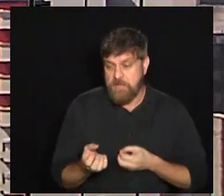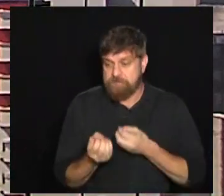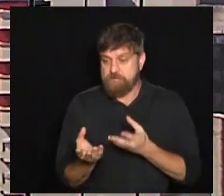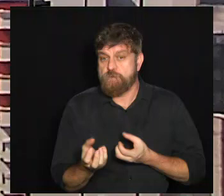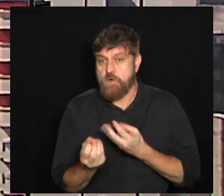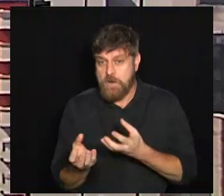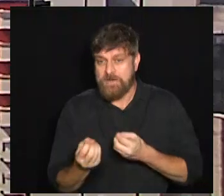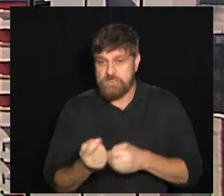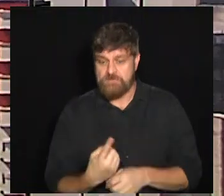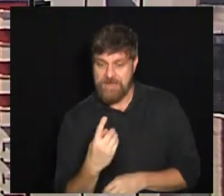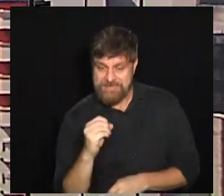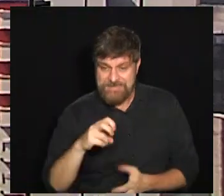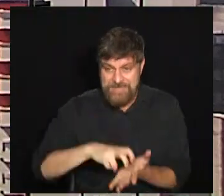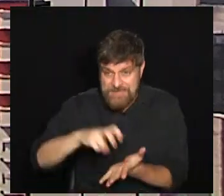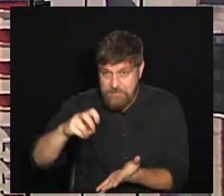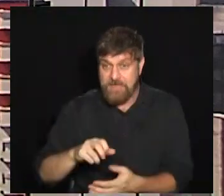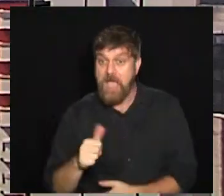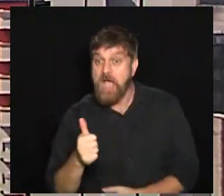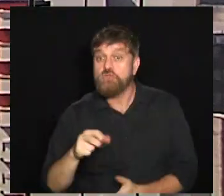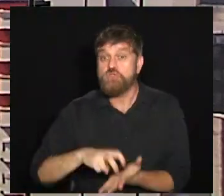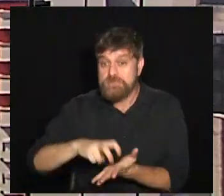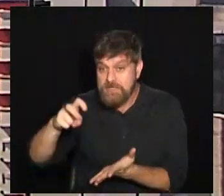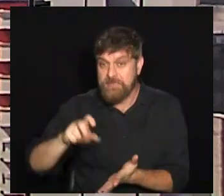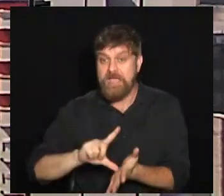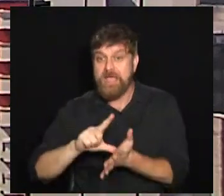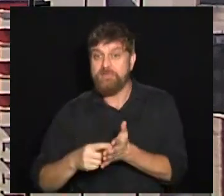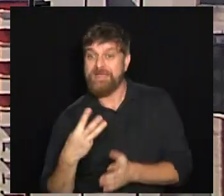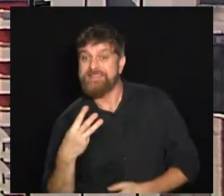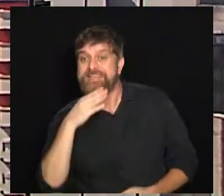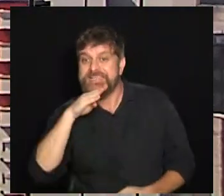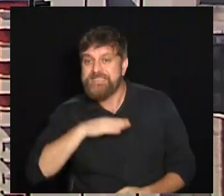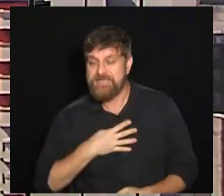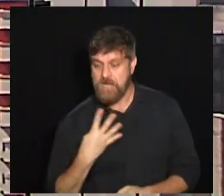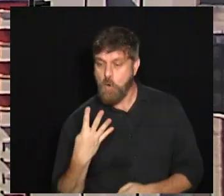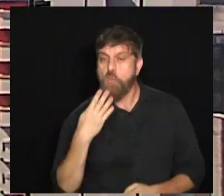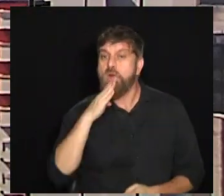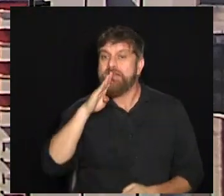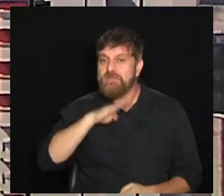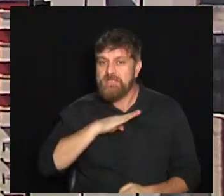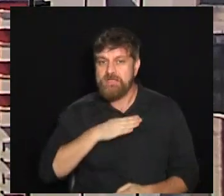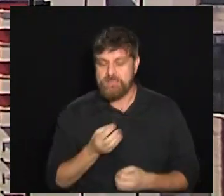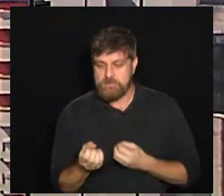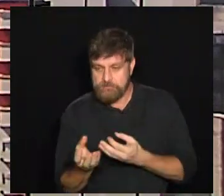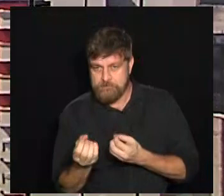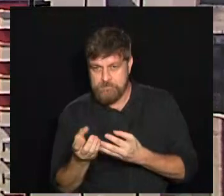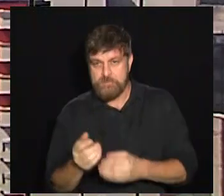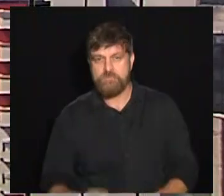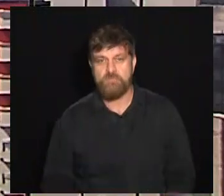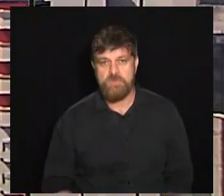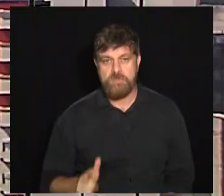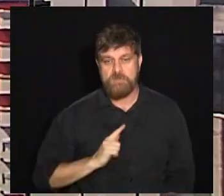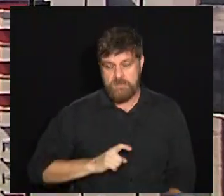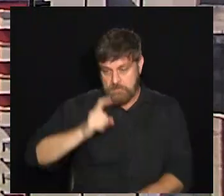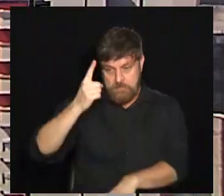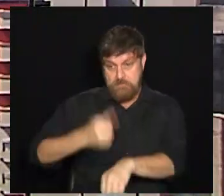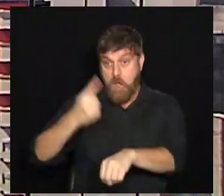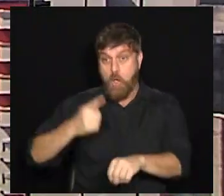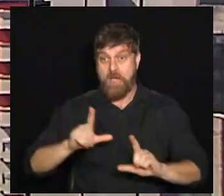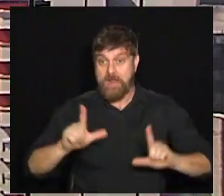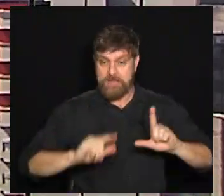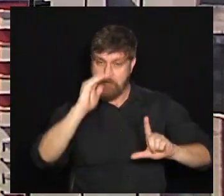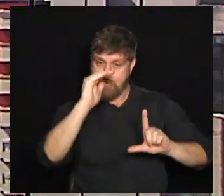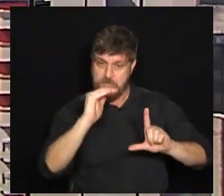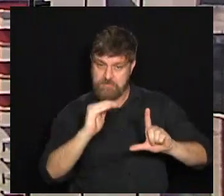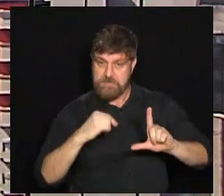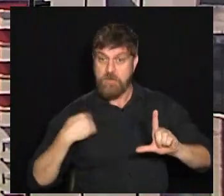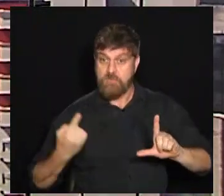informativos às 10 horas da manhã, 11 horas da manhã, 3 horas da tarde, 4 horas da tarde. Em determinado momento da programação, a gente